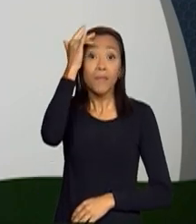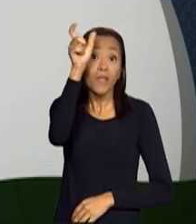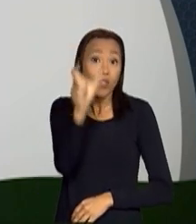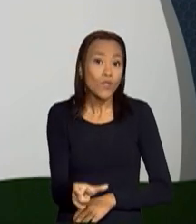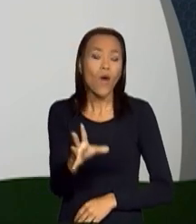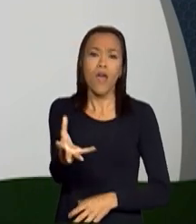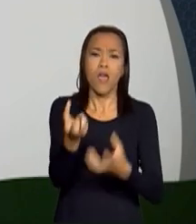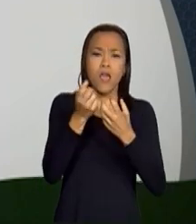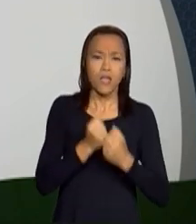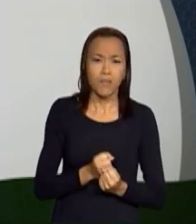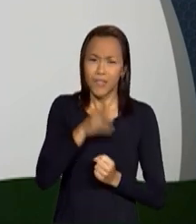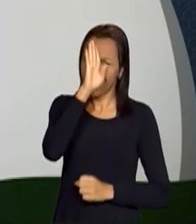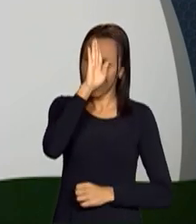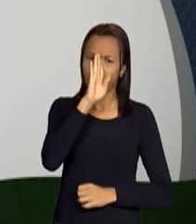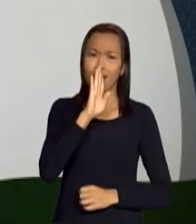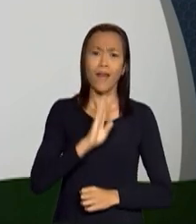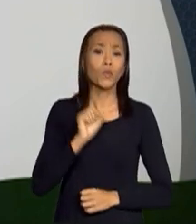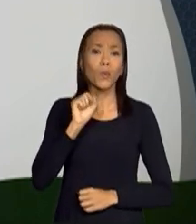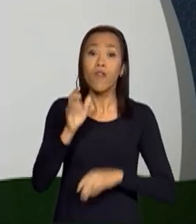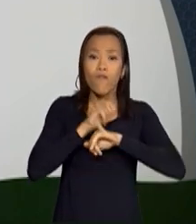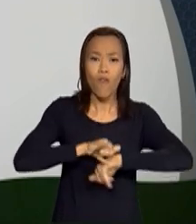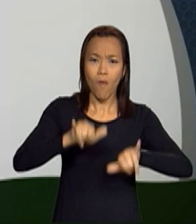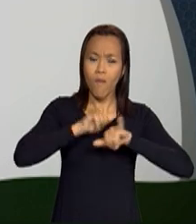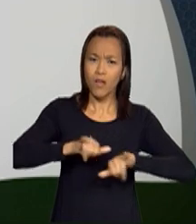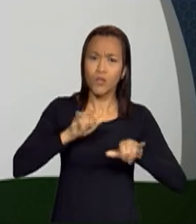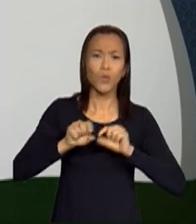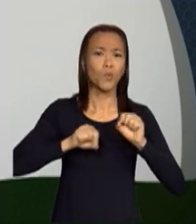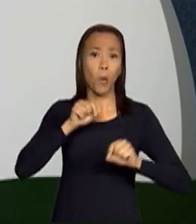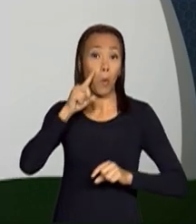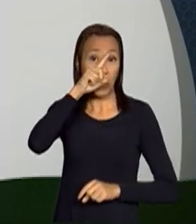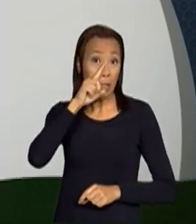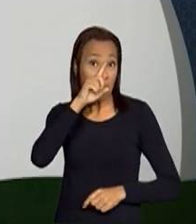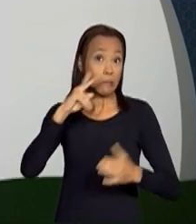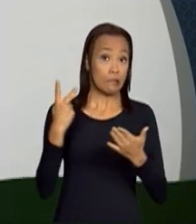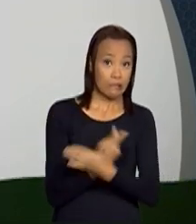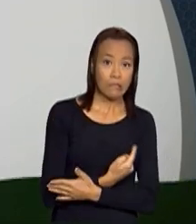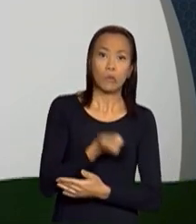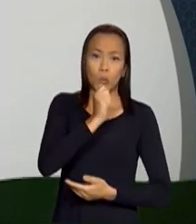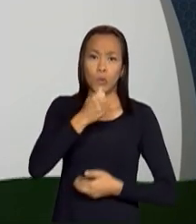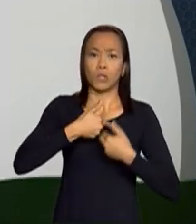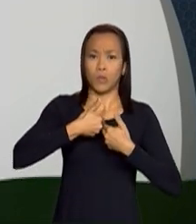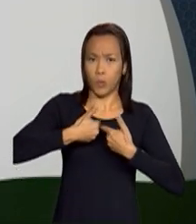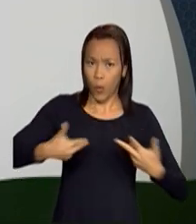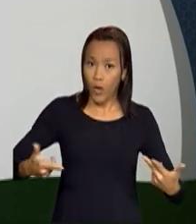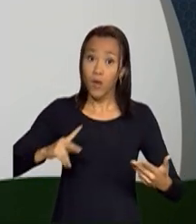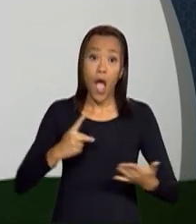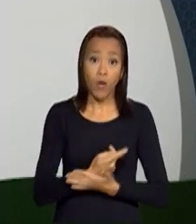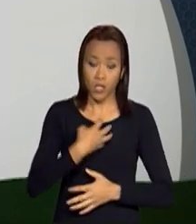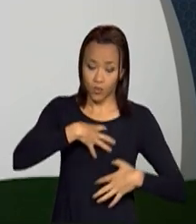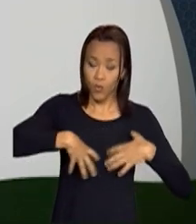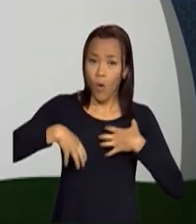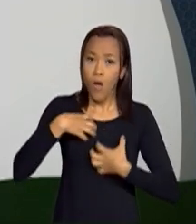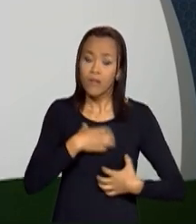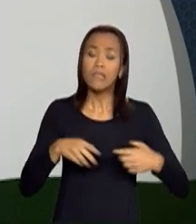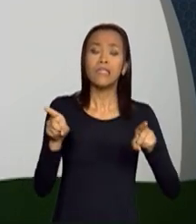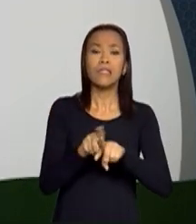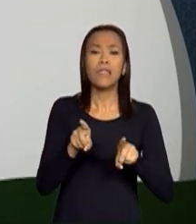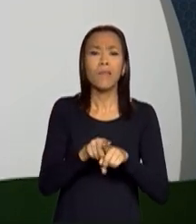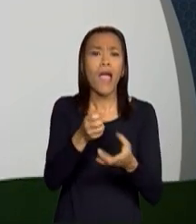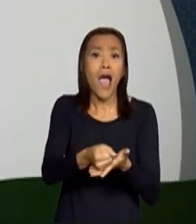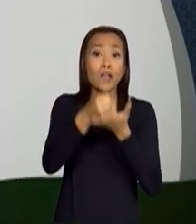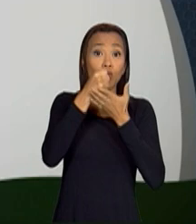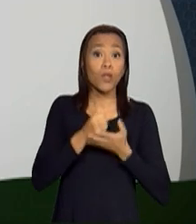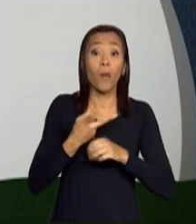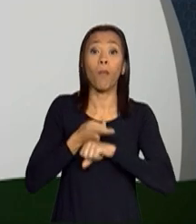interessado recebe de forma gratuita informações sobre o risco do uso de drogas e seus efeitos no organismo, além de ajuda